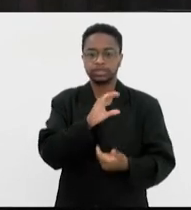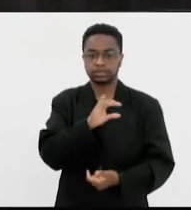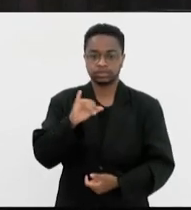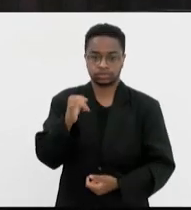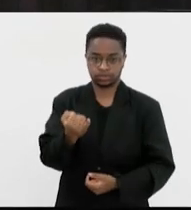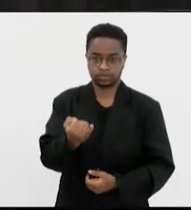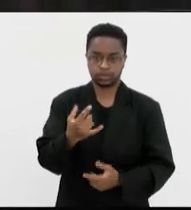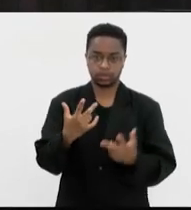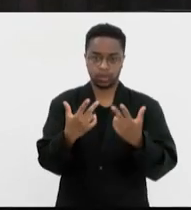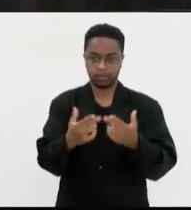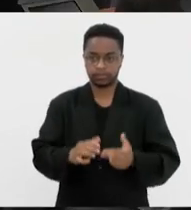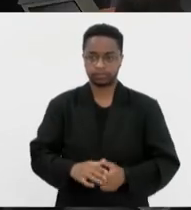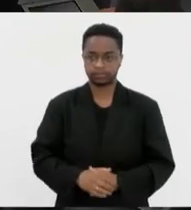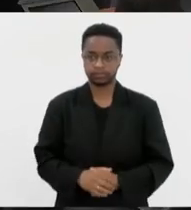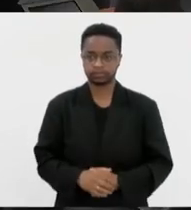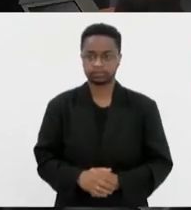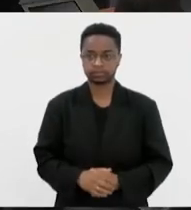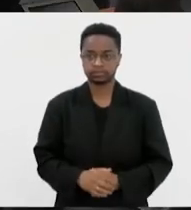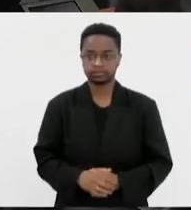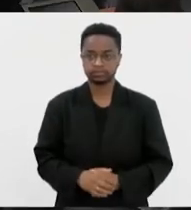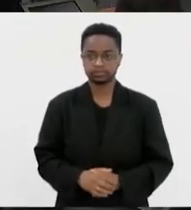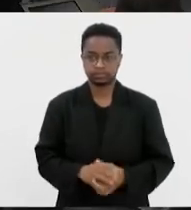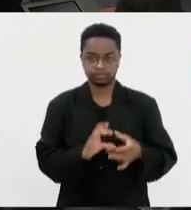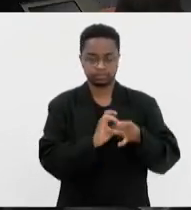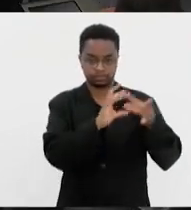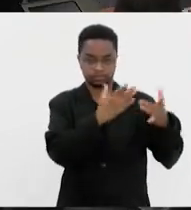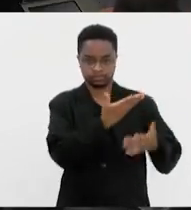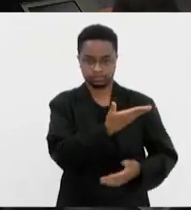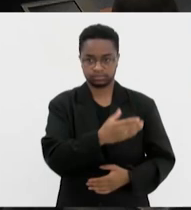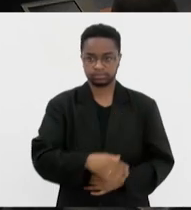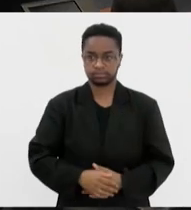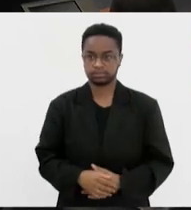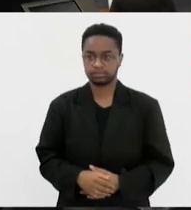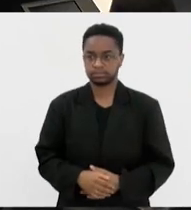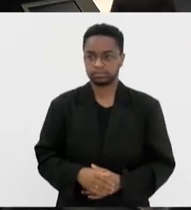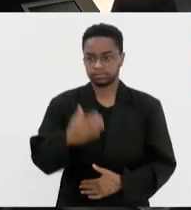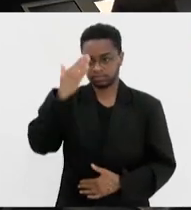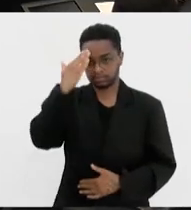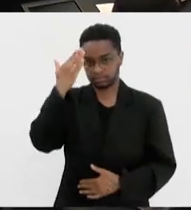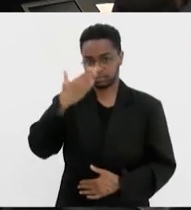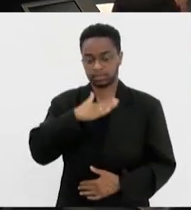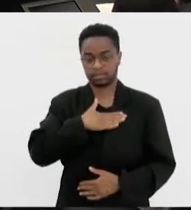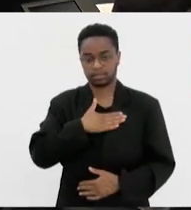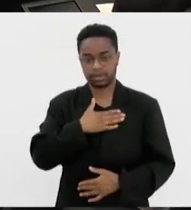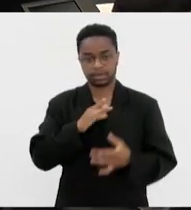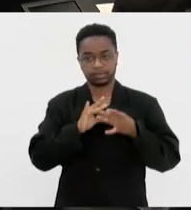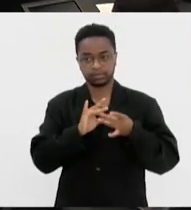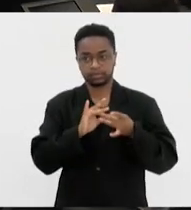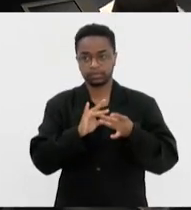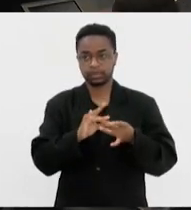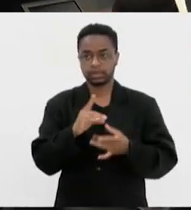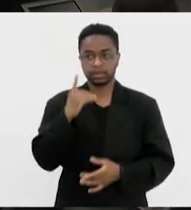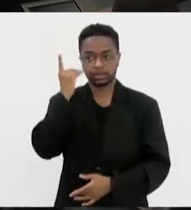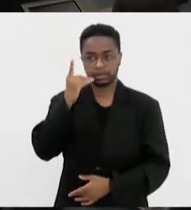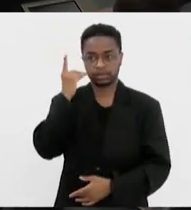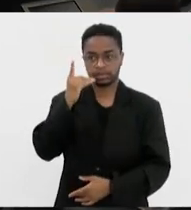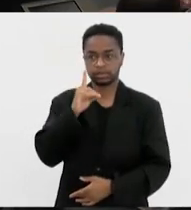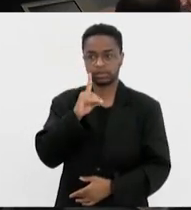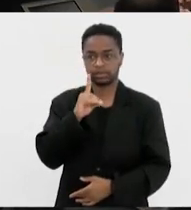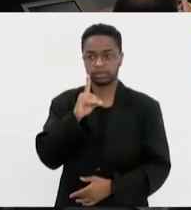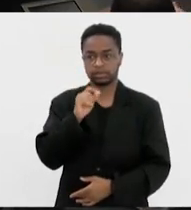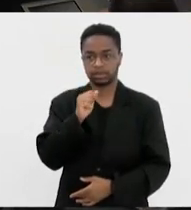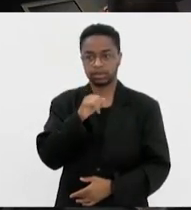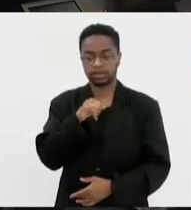Justiça. Se obrigado, permite uma parte. Uma parte, por favor. Obrigado, minha companheira deputada. Me concedeu uma